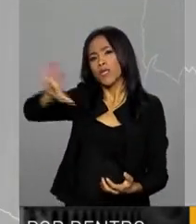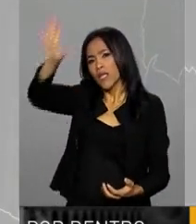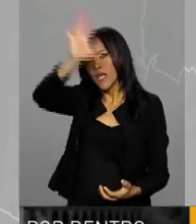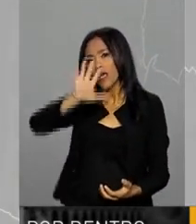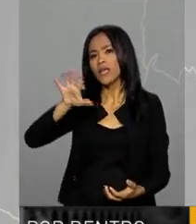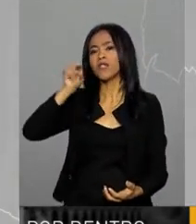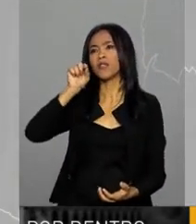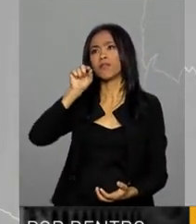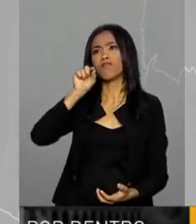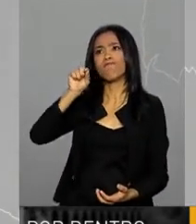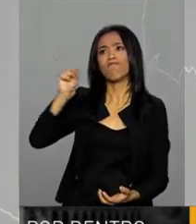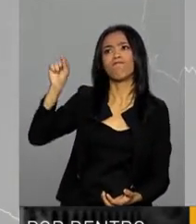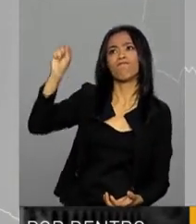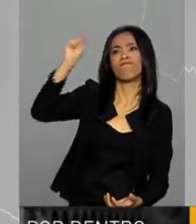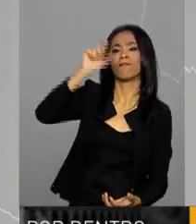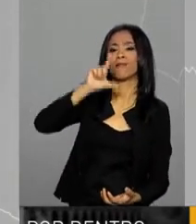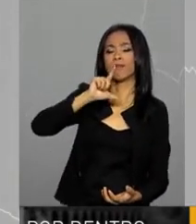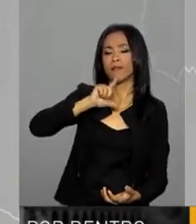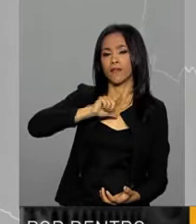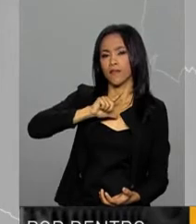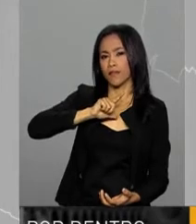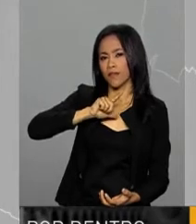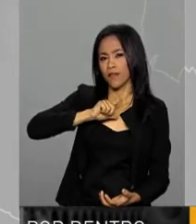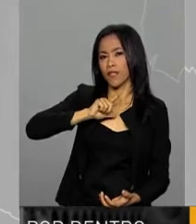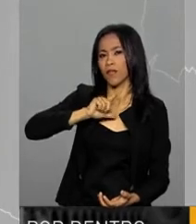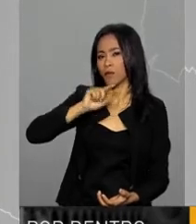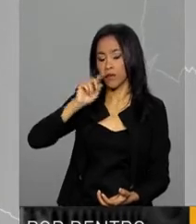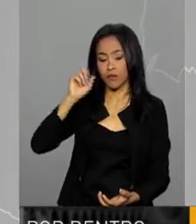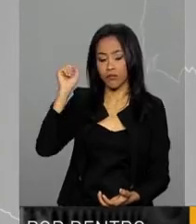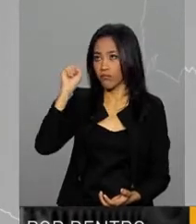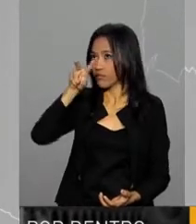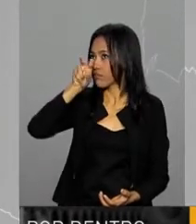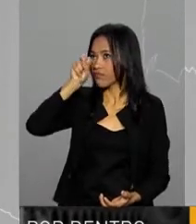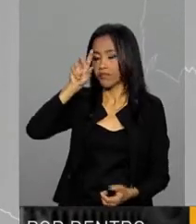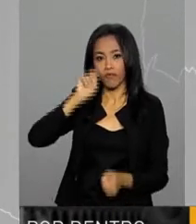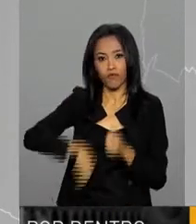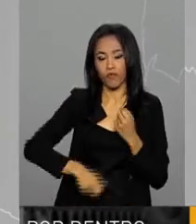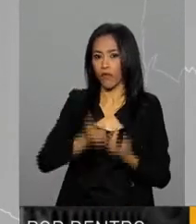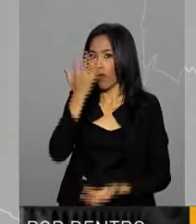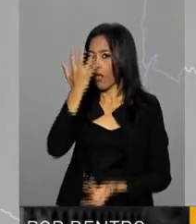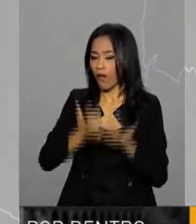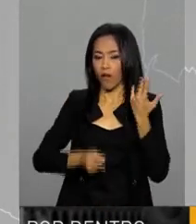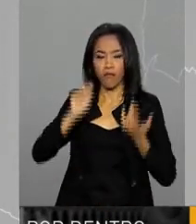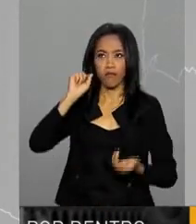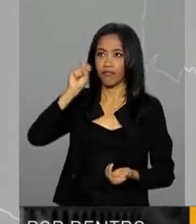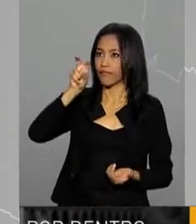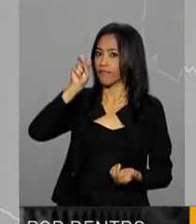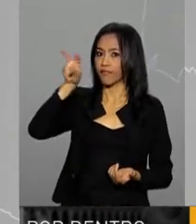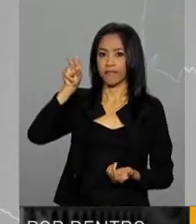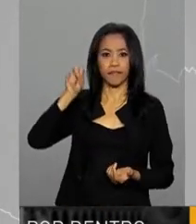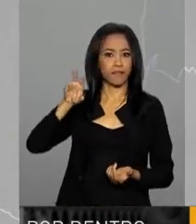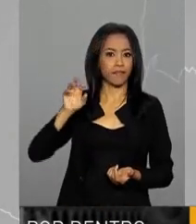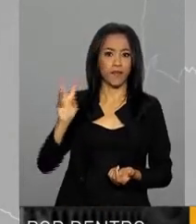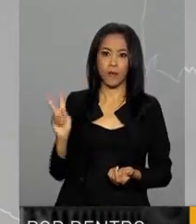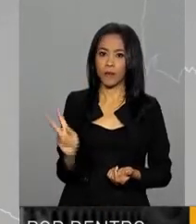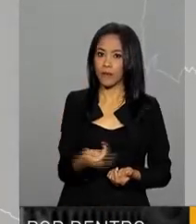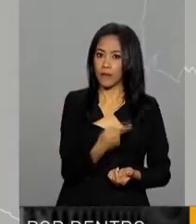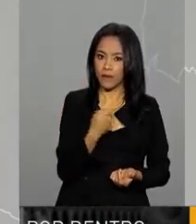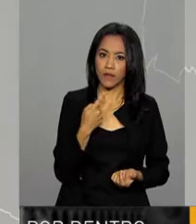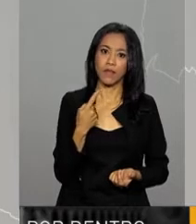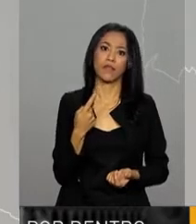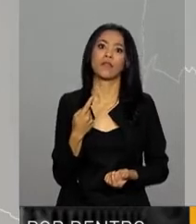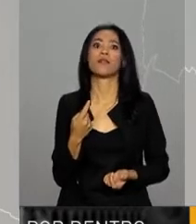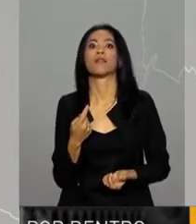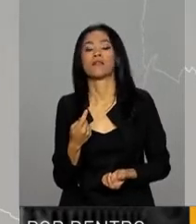já temos muito as conseqüências das queimadas e e ataca diretamente a ele é uma lenda e mais perto de